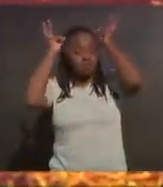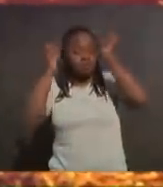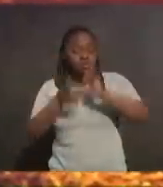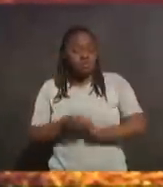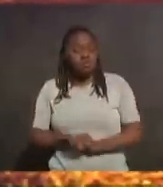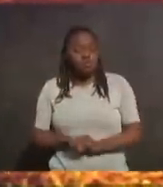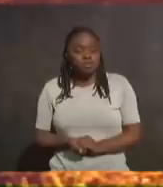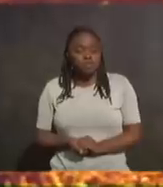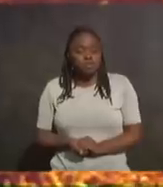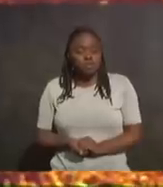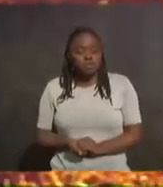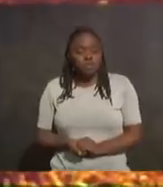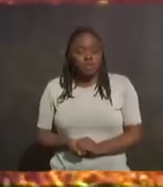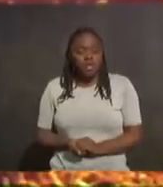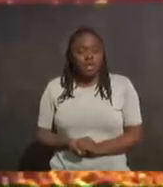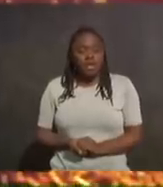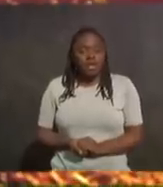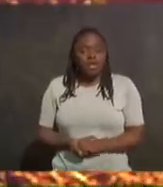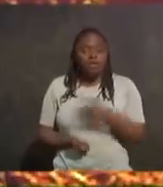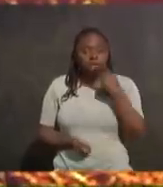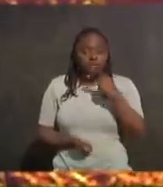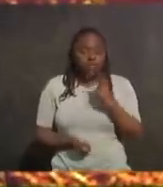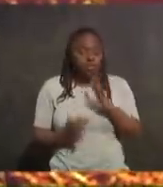Eu vou abrir esse cara no meio, igual abrir o mar, Jesus.